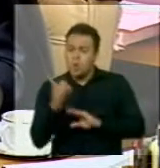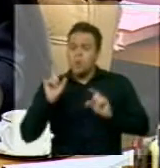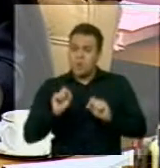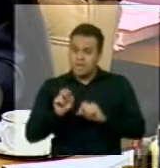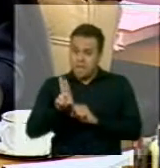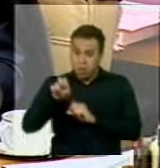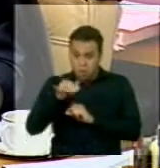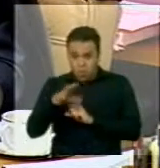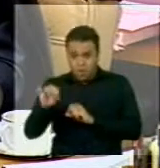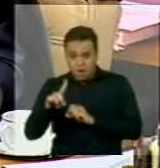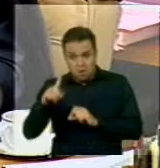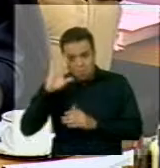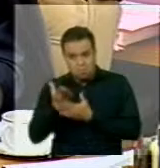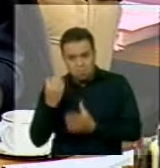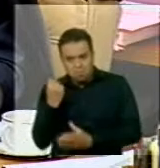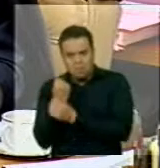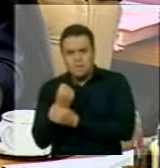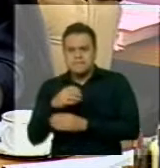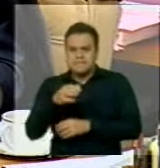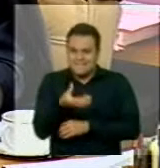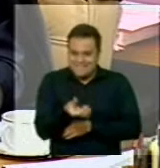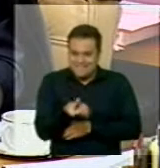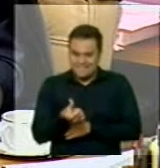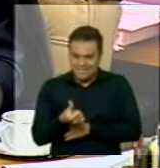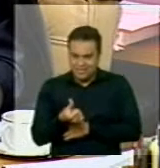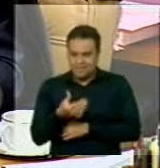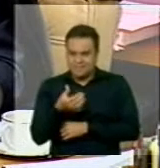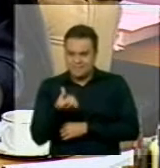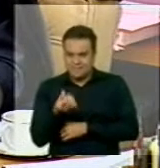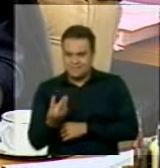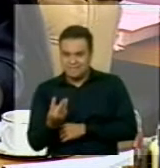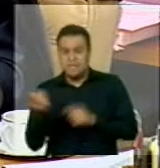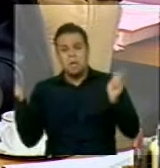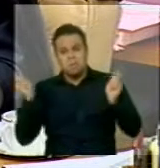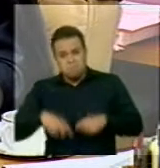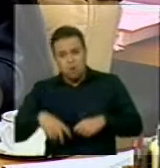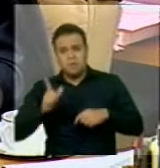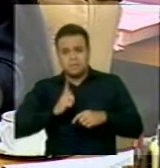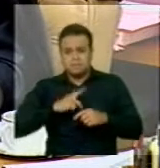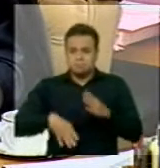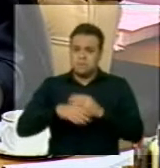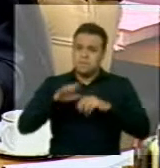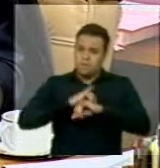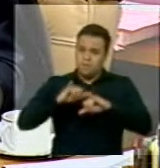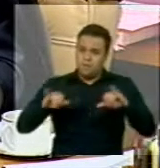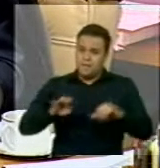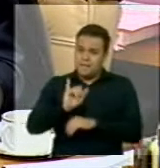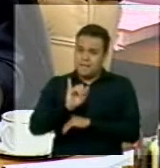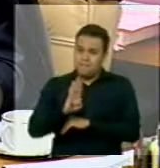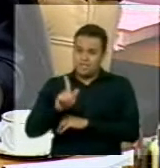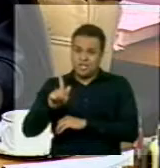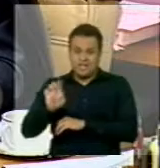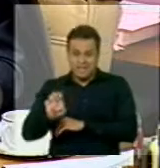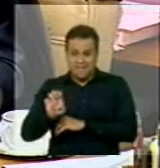União sustentou as folhas 61 e 63 que pode se valer das informações do IBGE, do INPE,